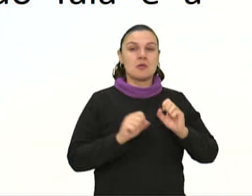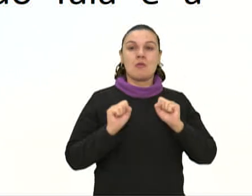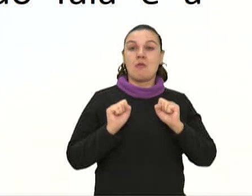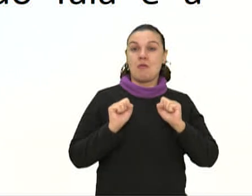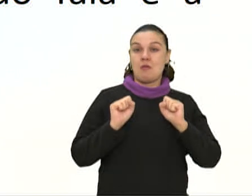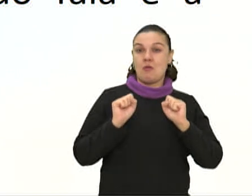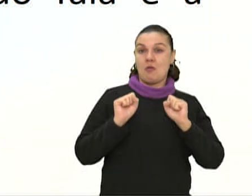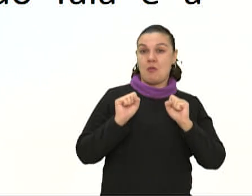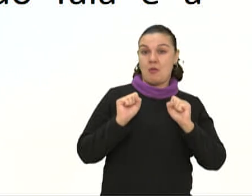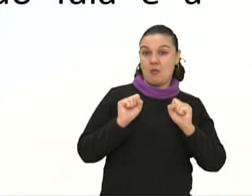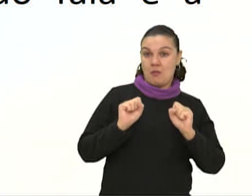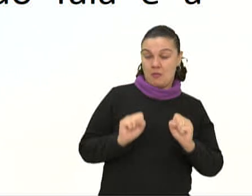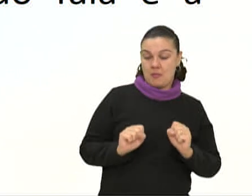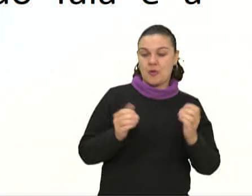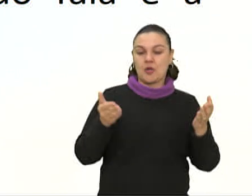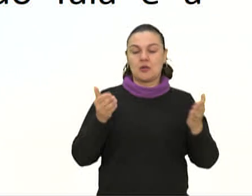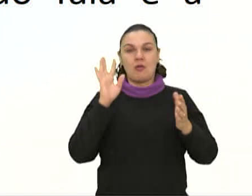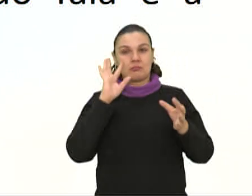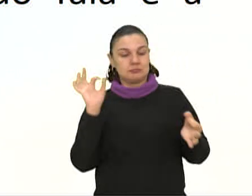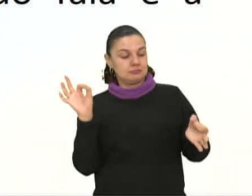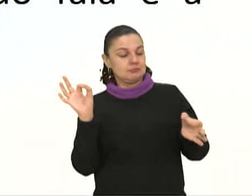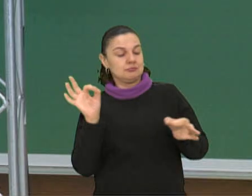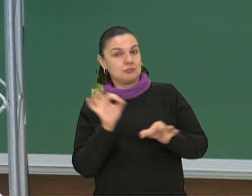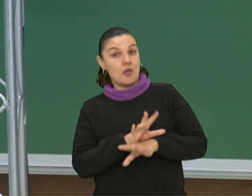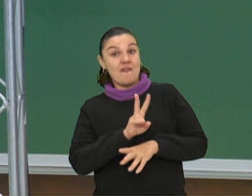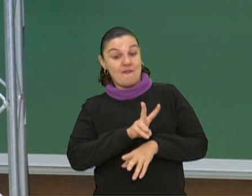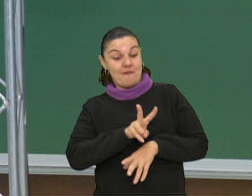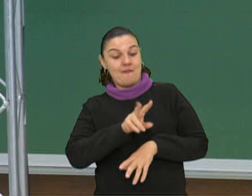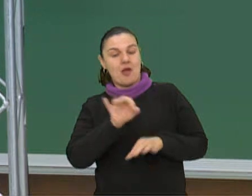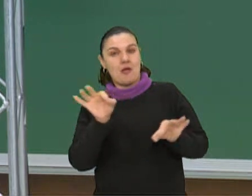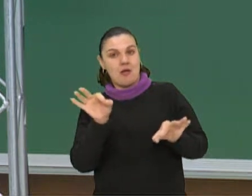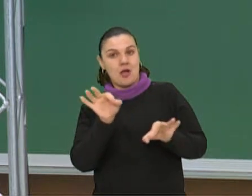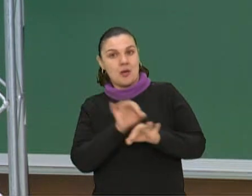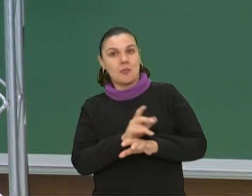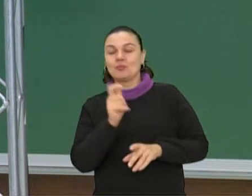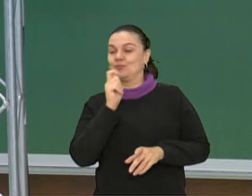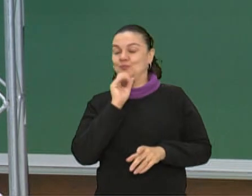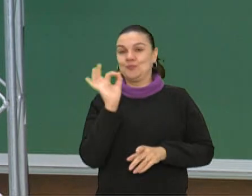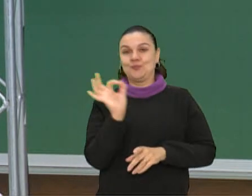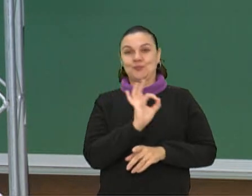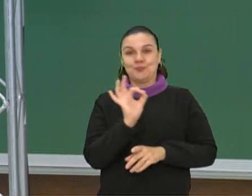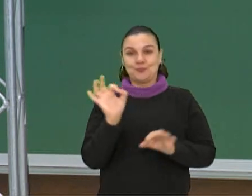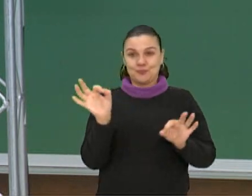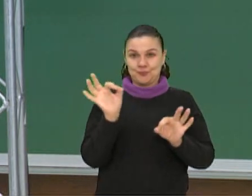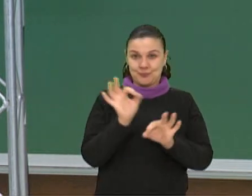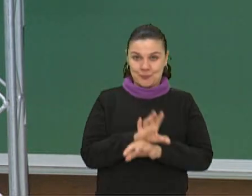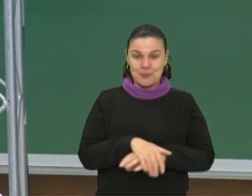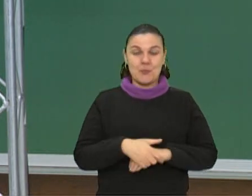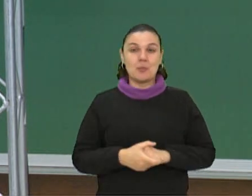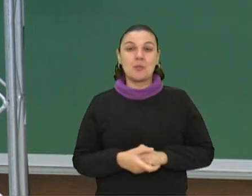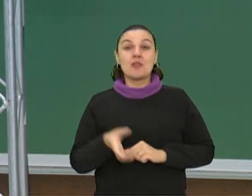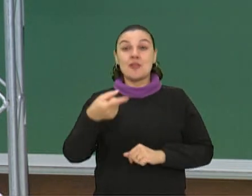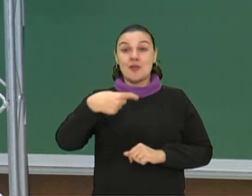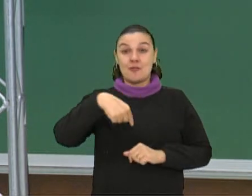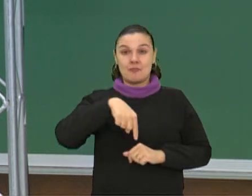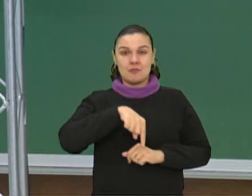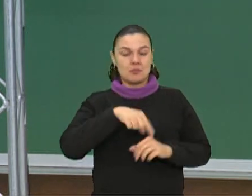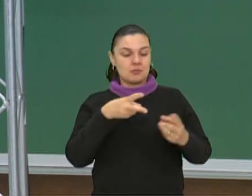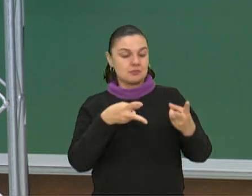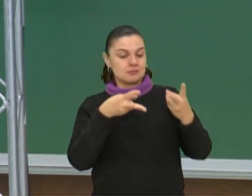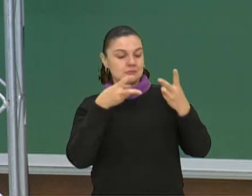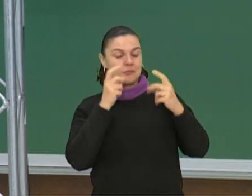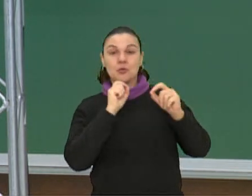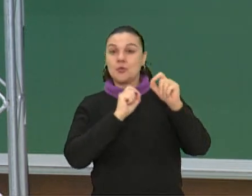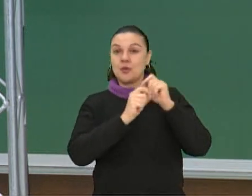ser uma ação que está sendo concluída, que vai concluir ou que não foi concluída. Tá? Vocês podem identificar